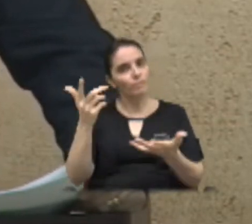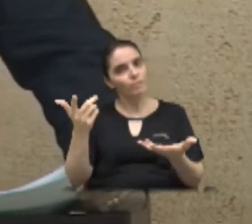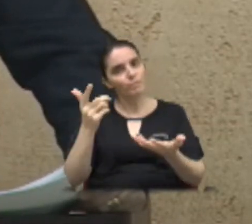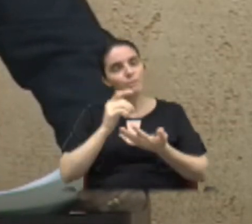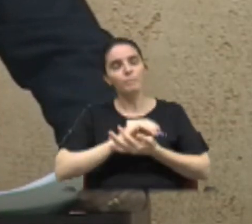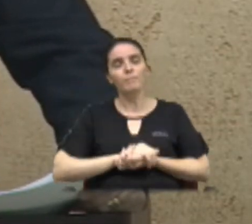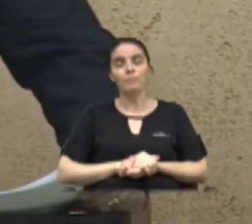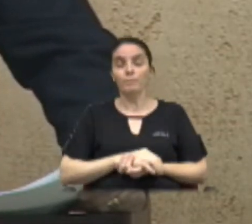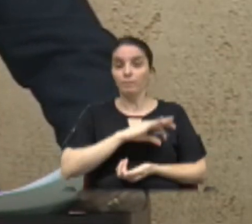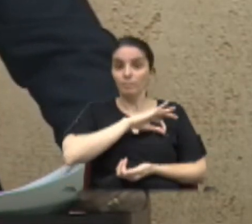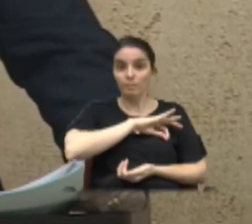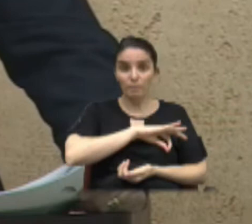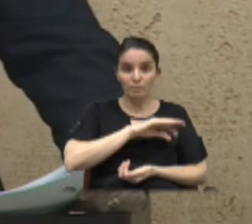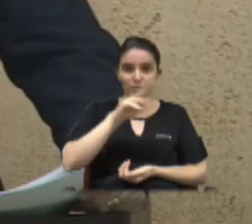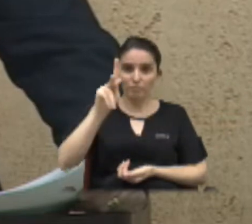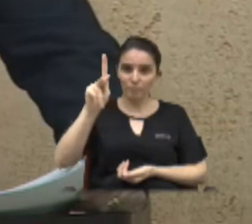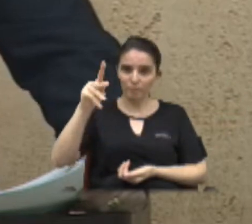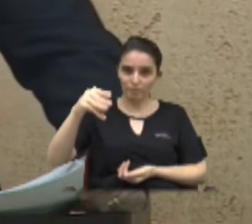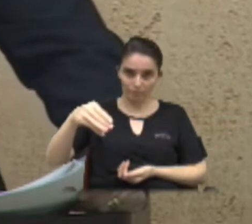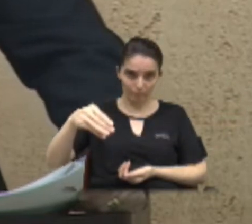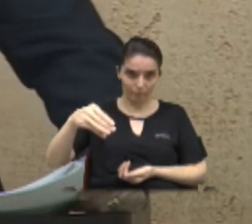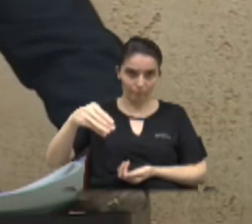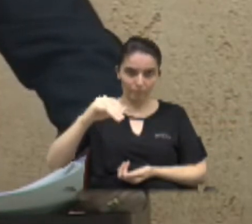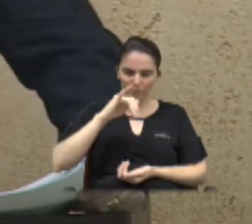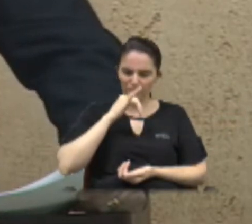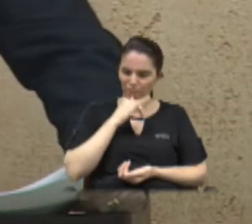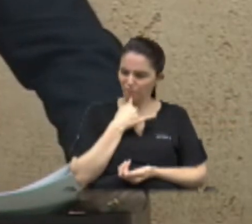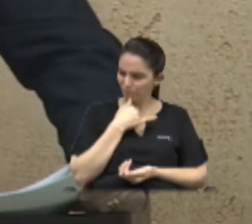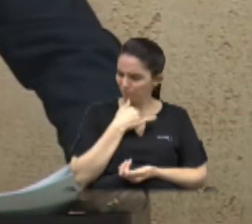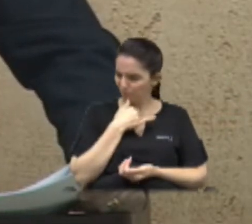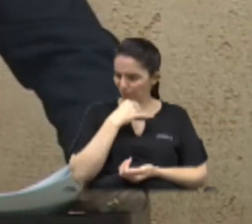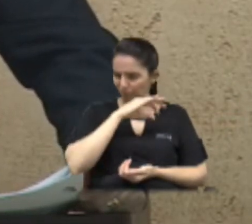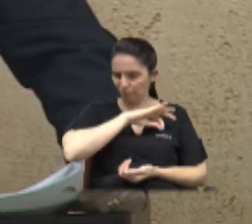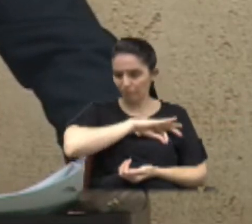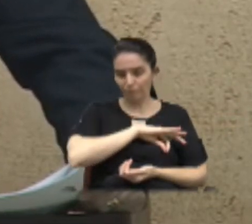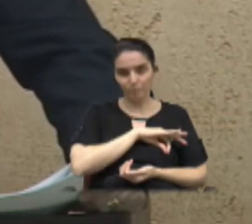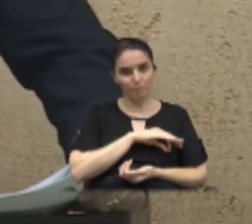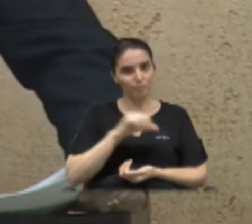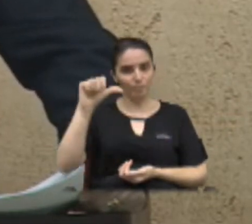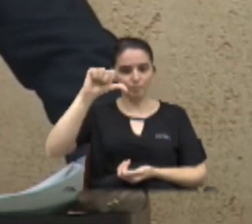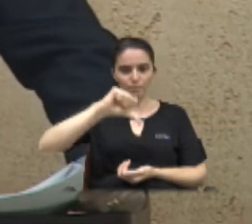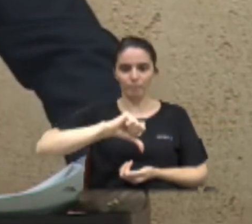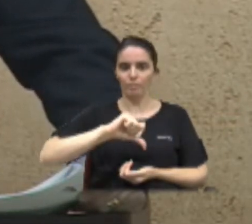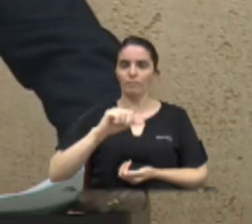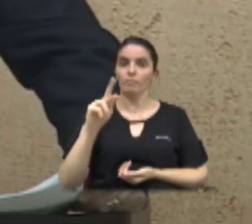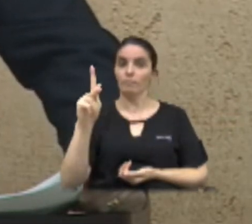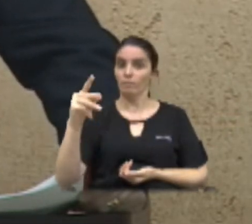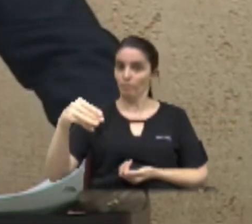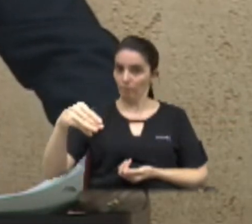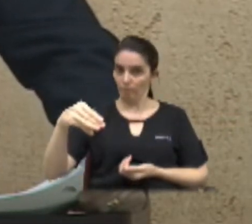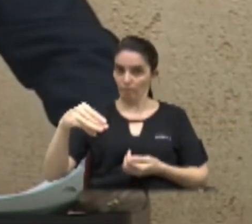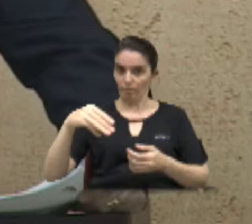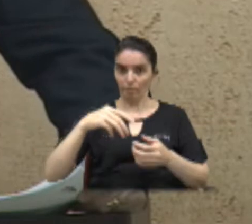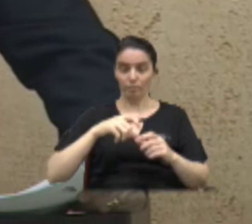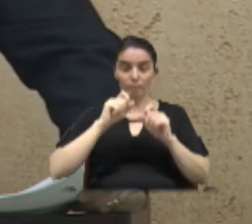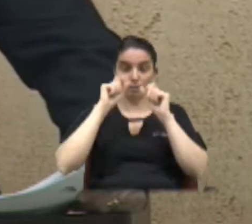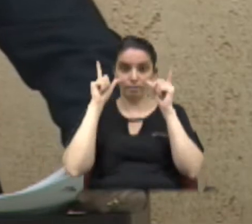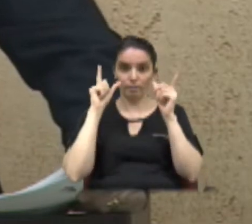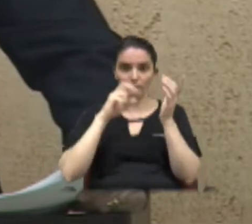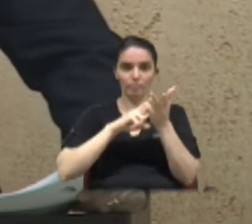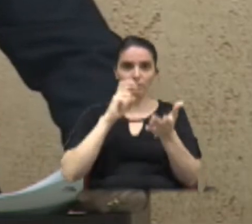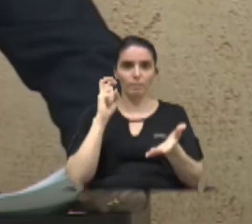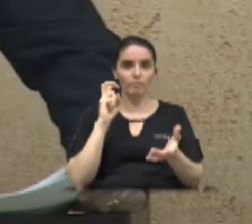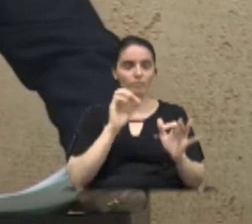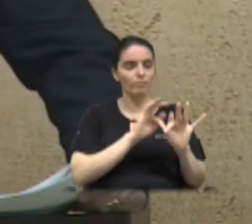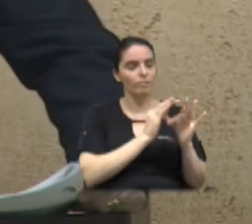O salário de cada um, infelizmente, é um salário absurdo. Muito policial sai de manhã, a família